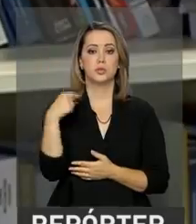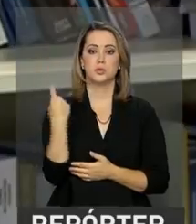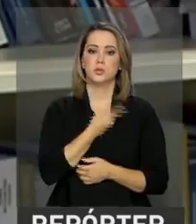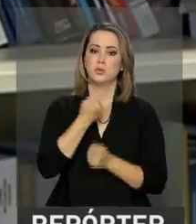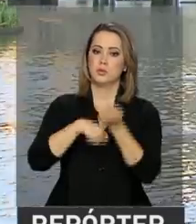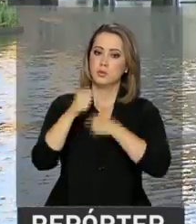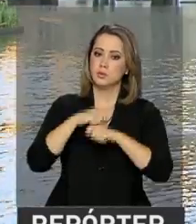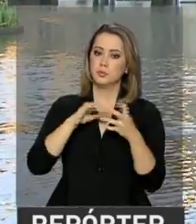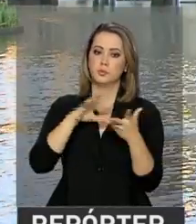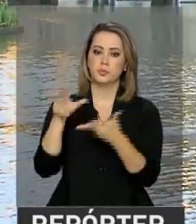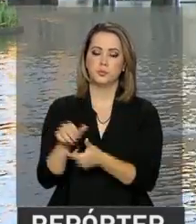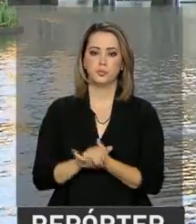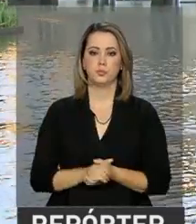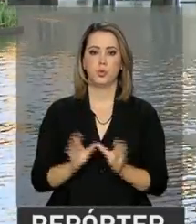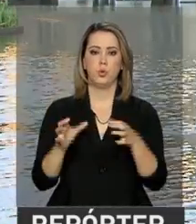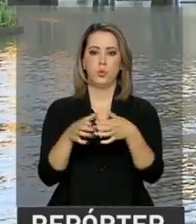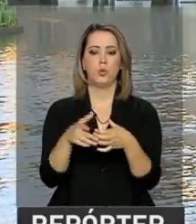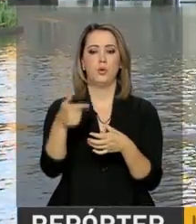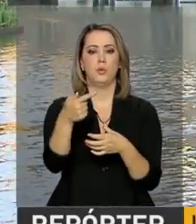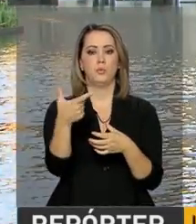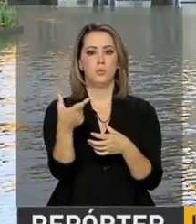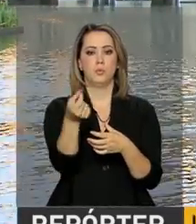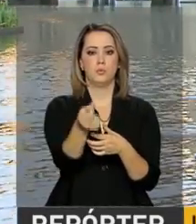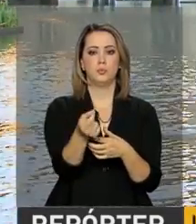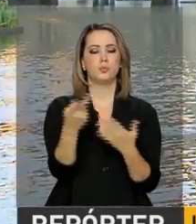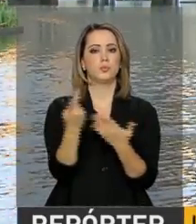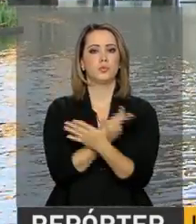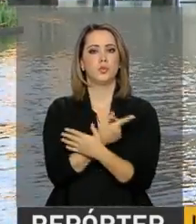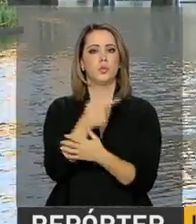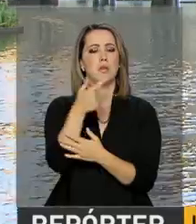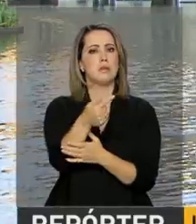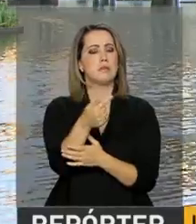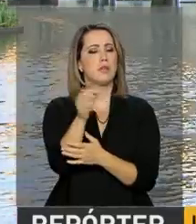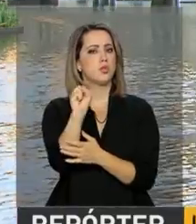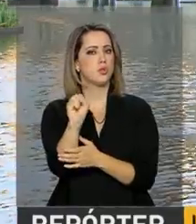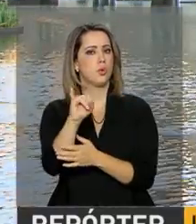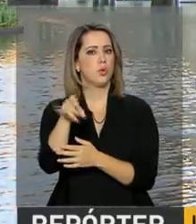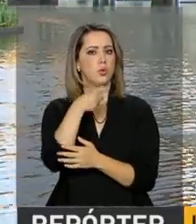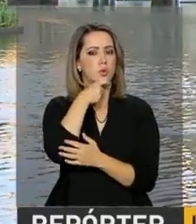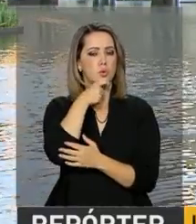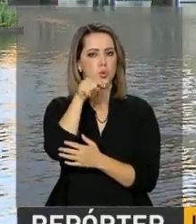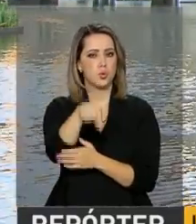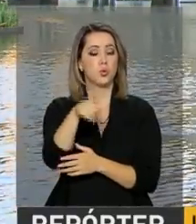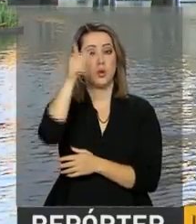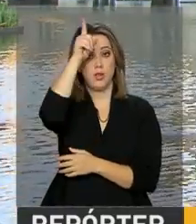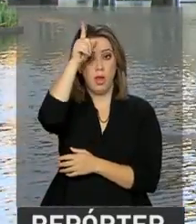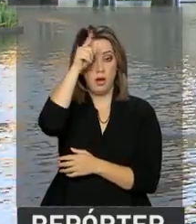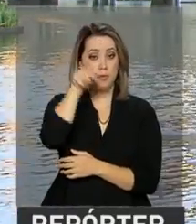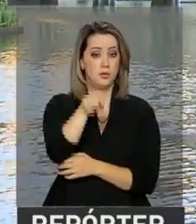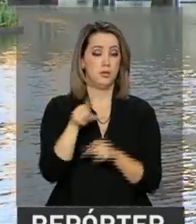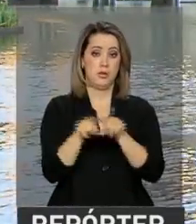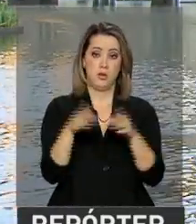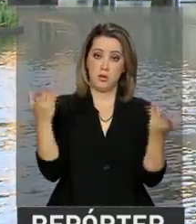economia mundial a Cúpula do G20 vai ser realizada nos dias 7 e 8 de julho em hambur na Alemanha na